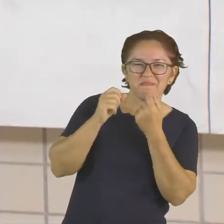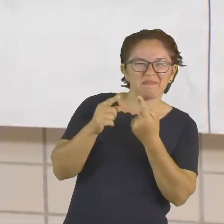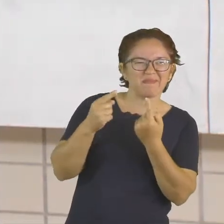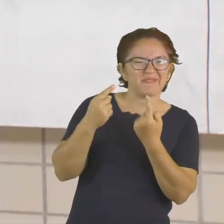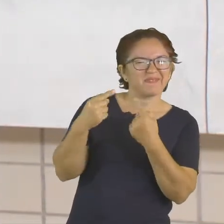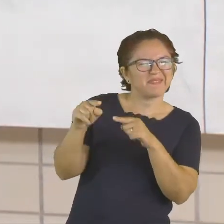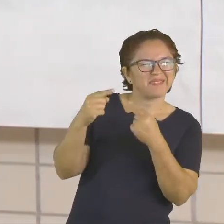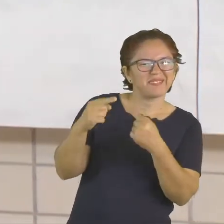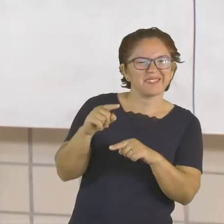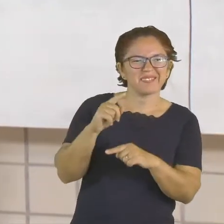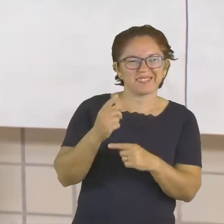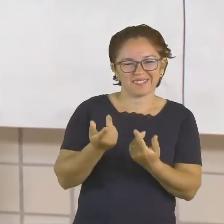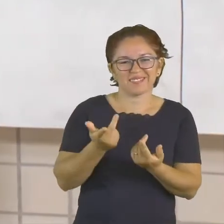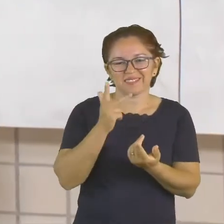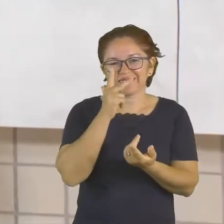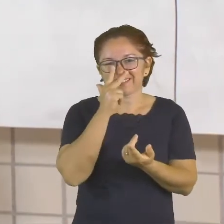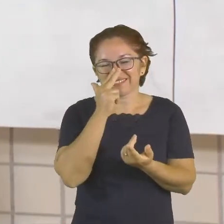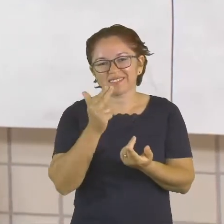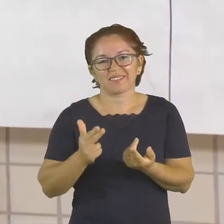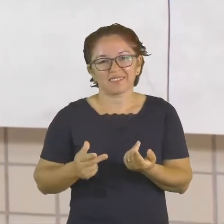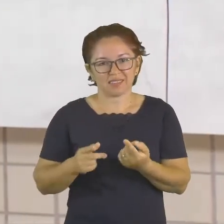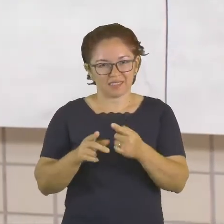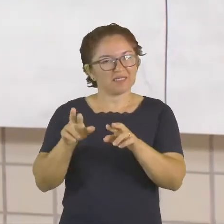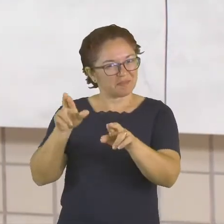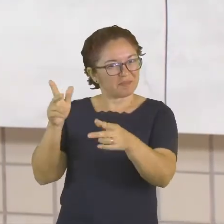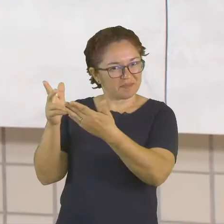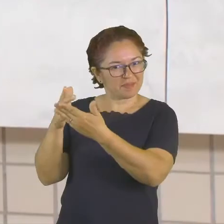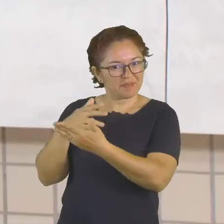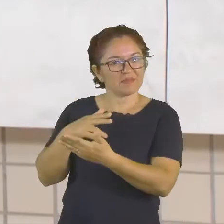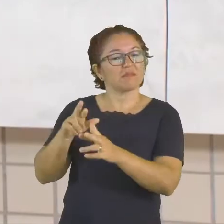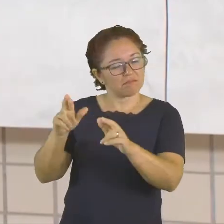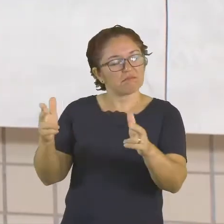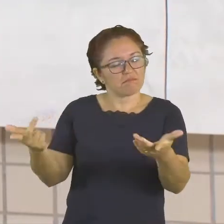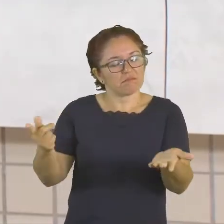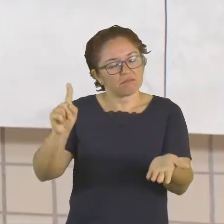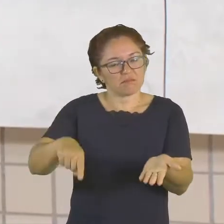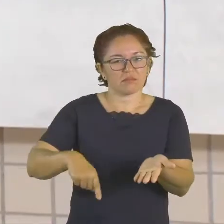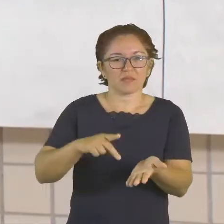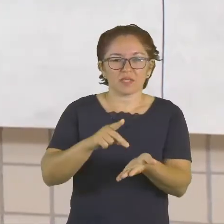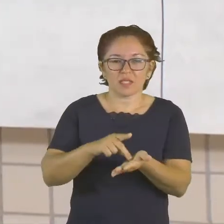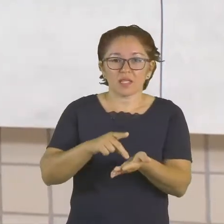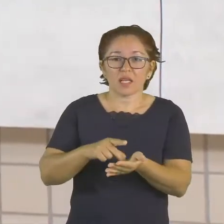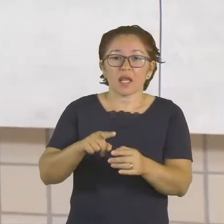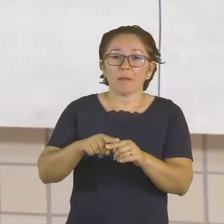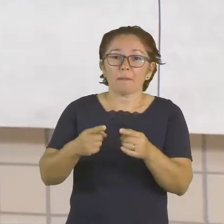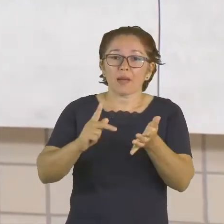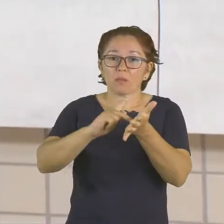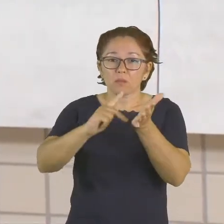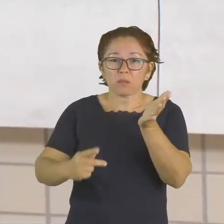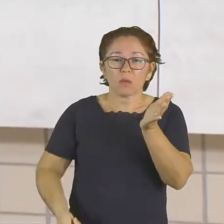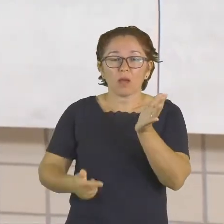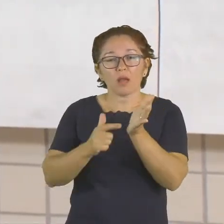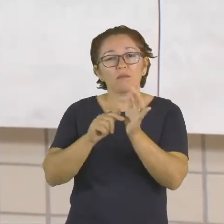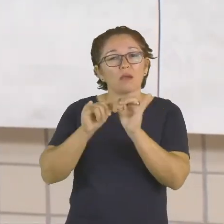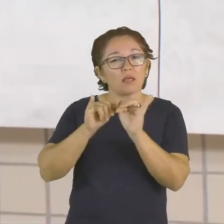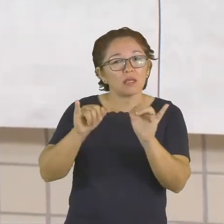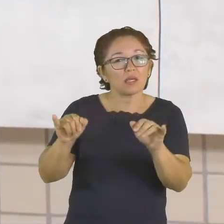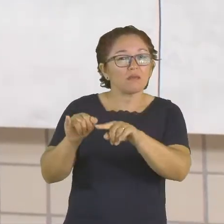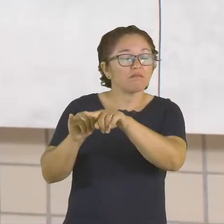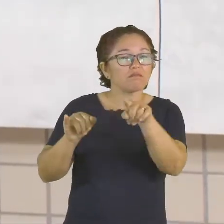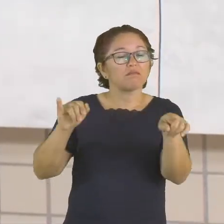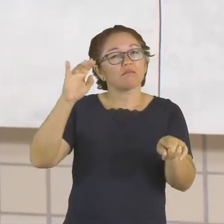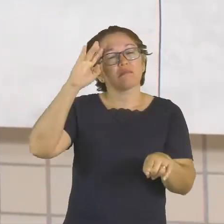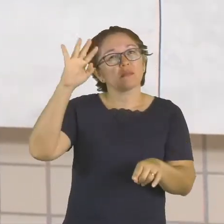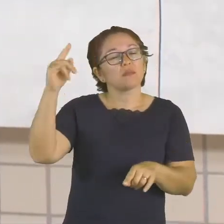acharam? Acharam diferente? É diferente, mas tem uma mensagem aí que nos leva a pensar sobre